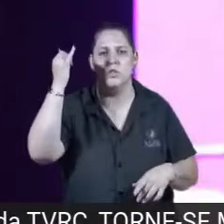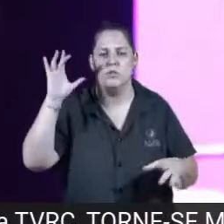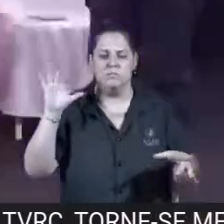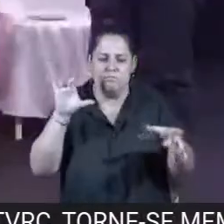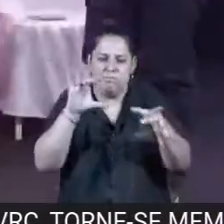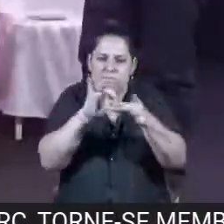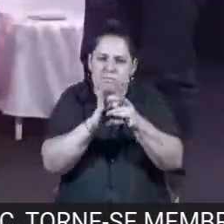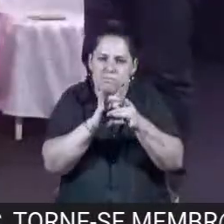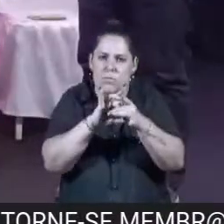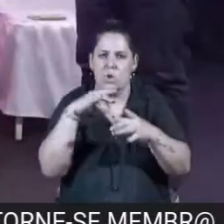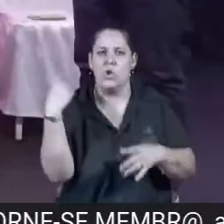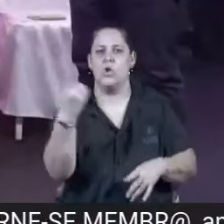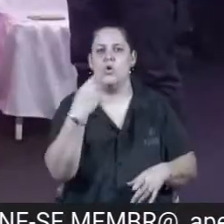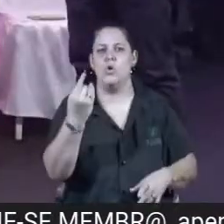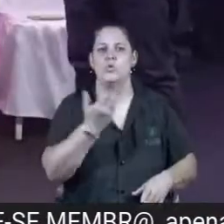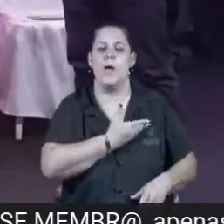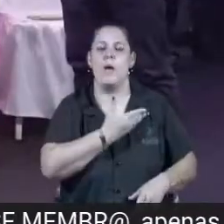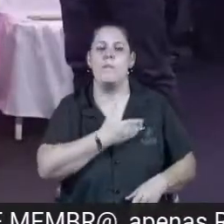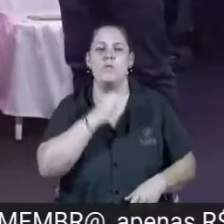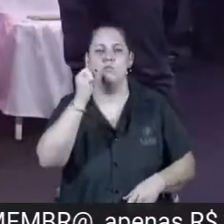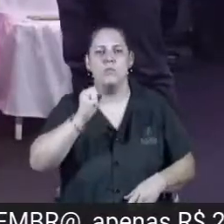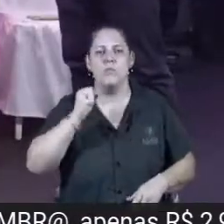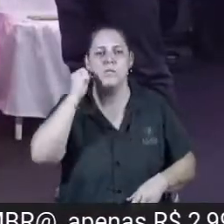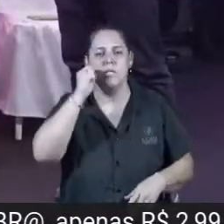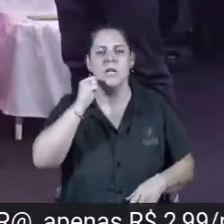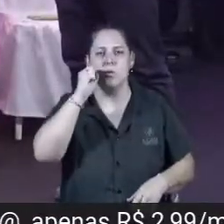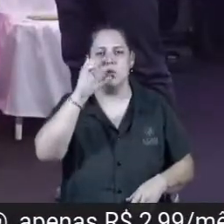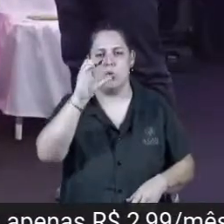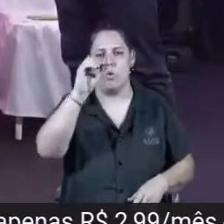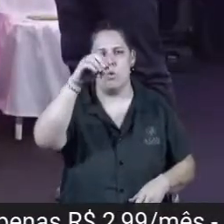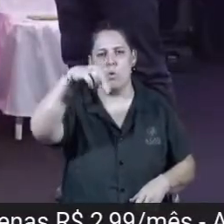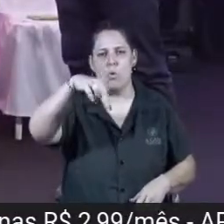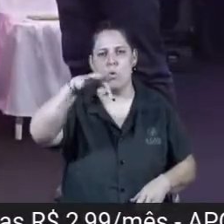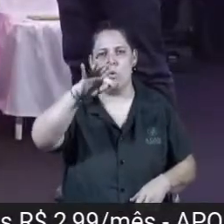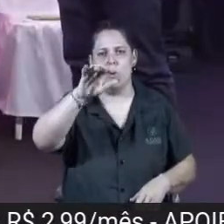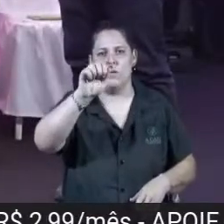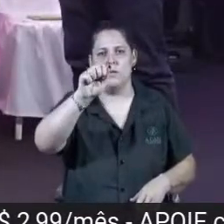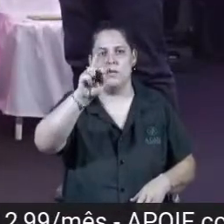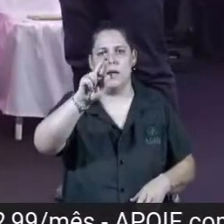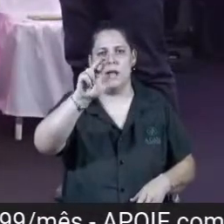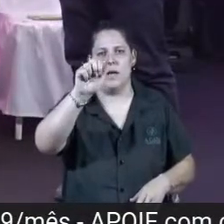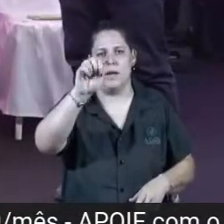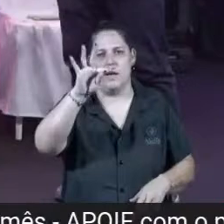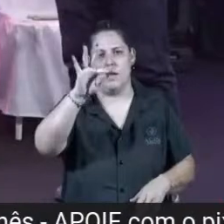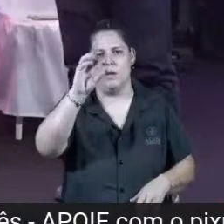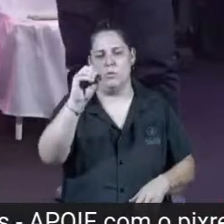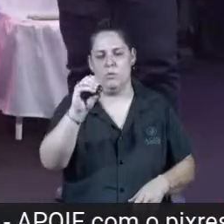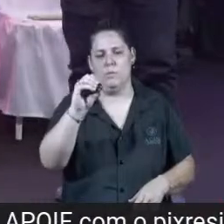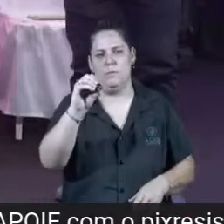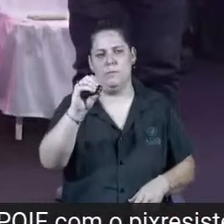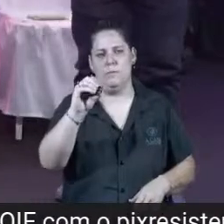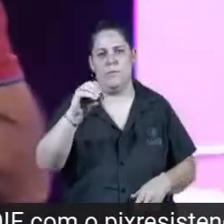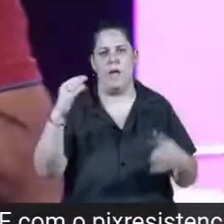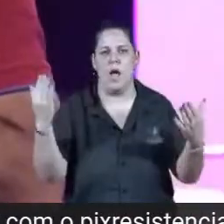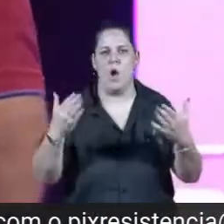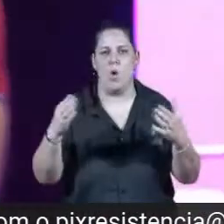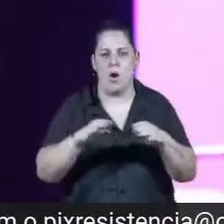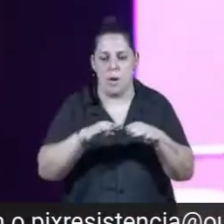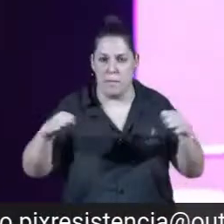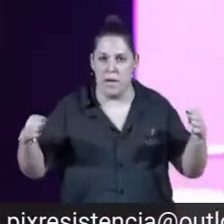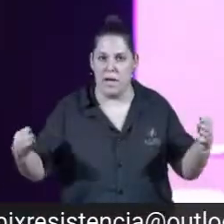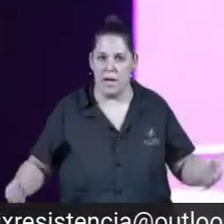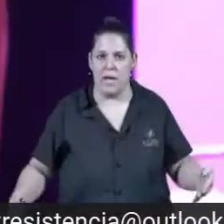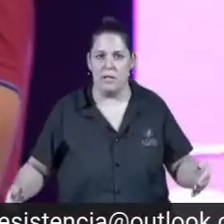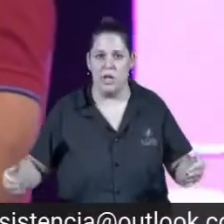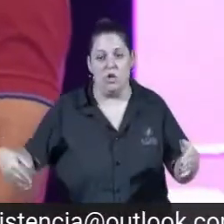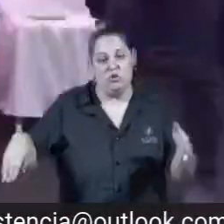nosso amigo, senador Fabiano Contarato, um dos melhores senadores desse país. E agora a nossa bancada capixaba cresceu,